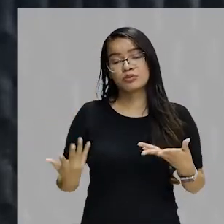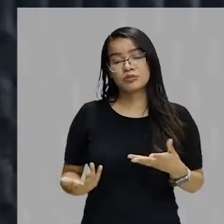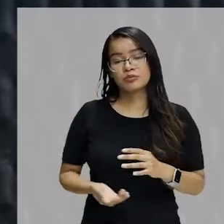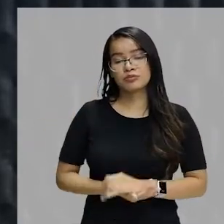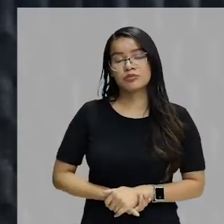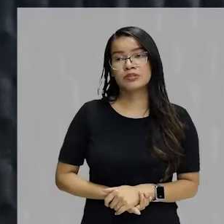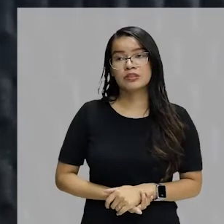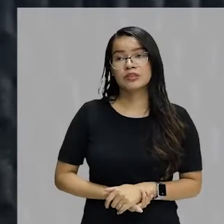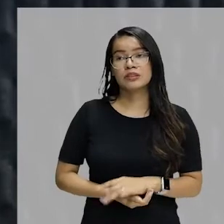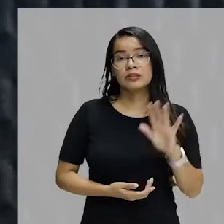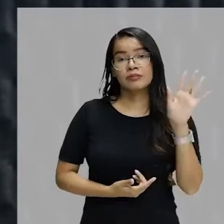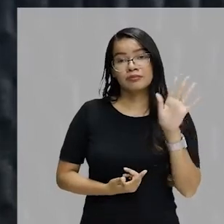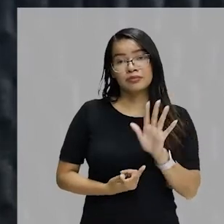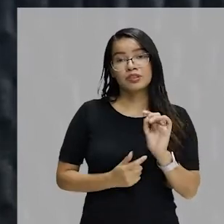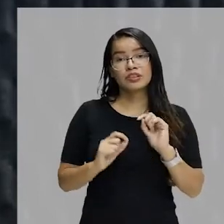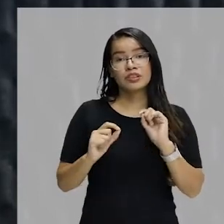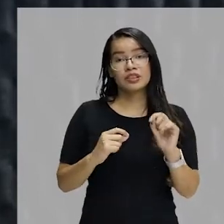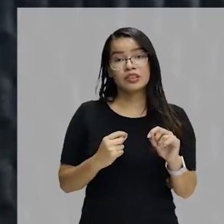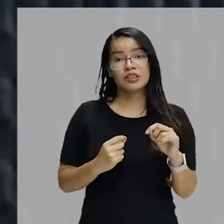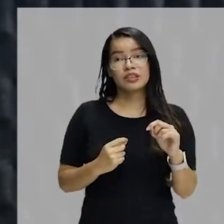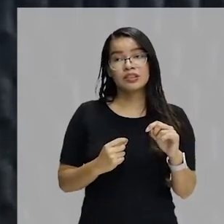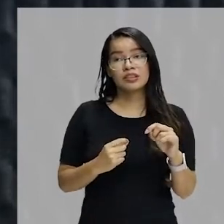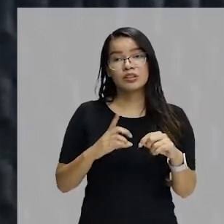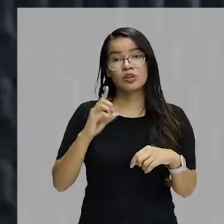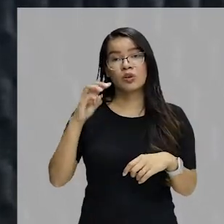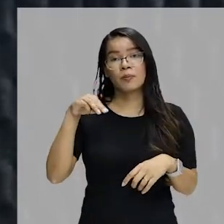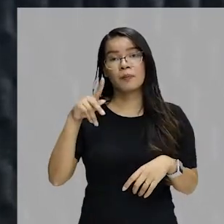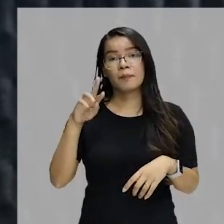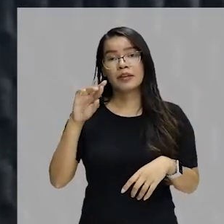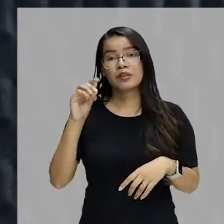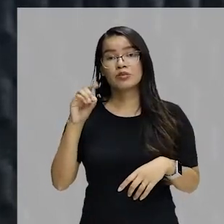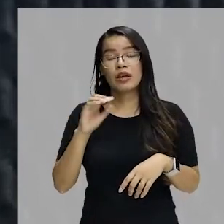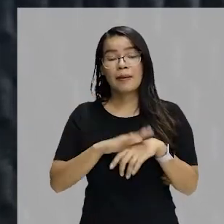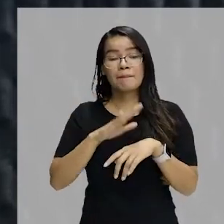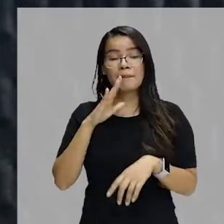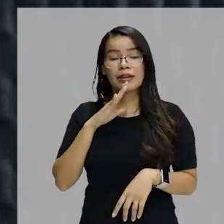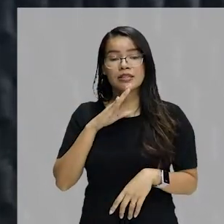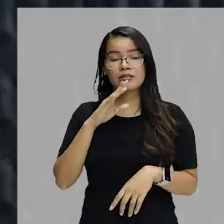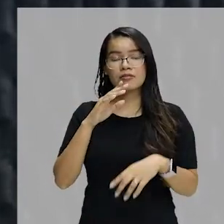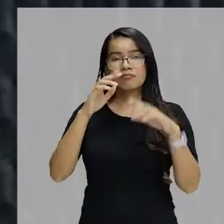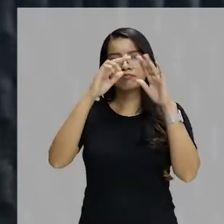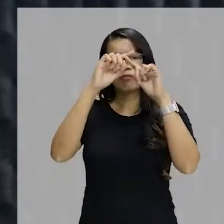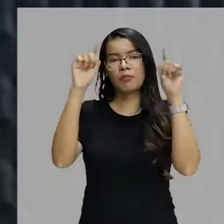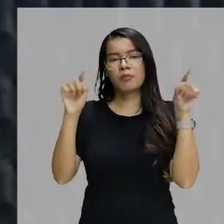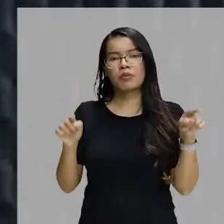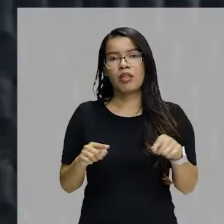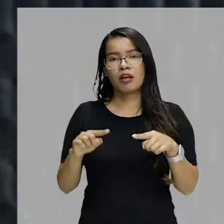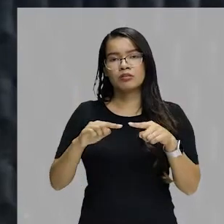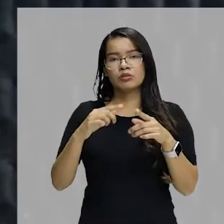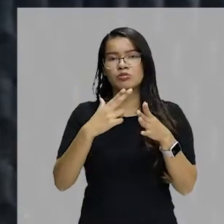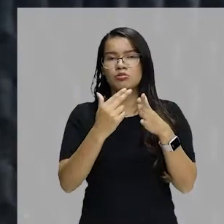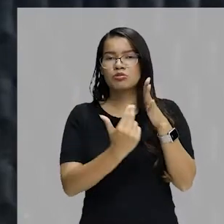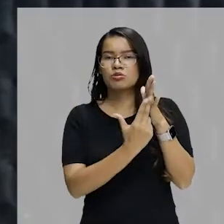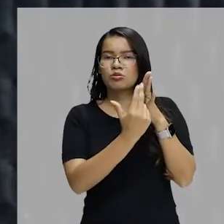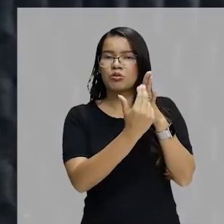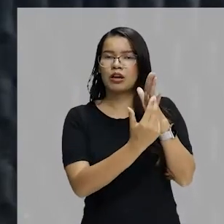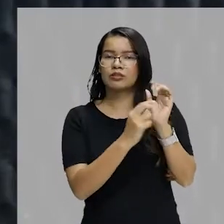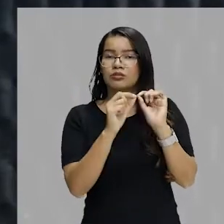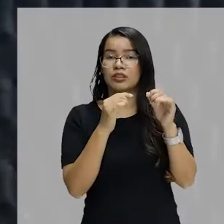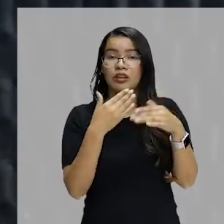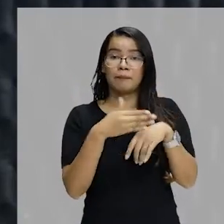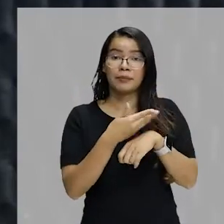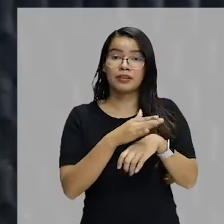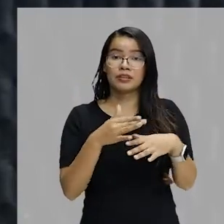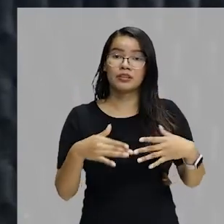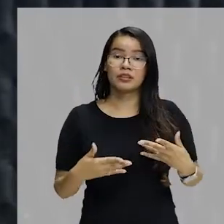Né? Prova que teve. Dom Pedro, ele é muito mais popular nos quadros do Pedro Américo do que, evidentemente, na prática. Então, essa